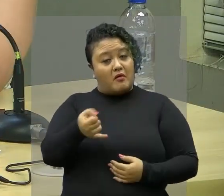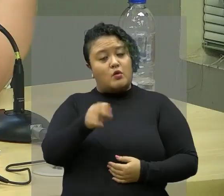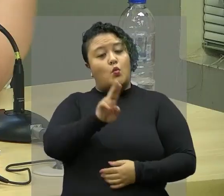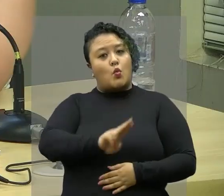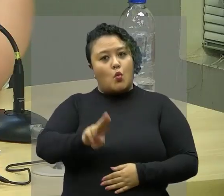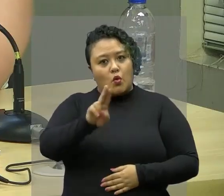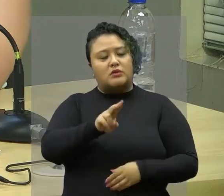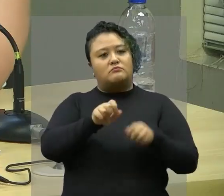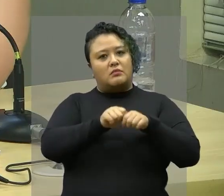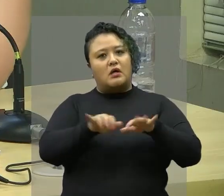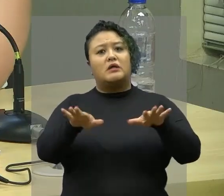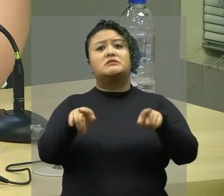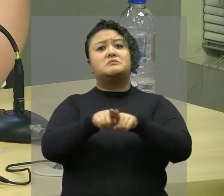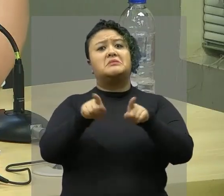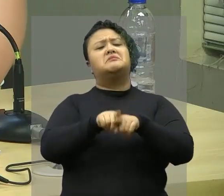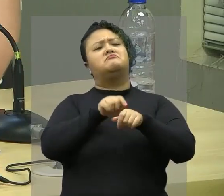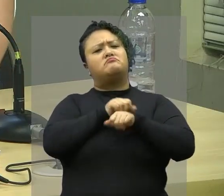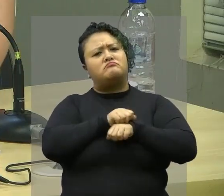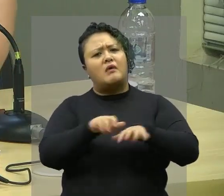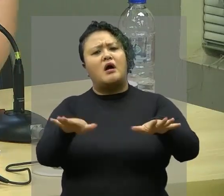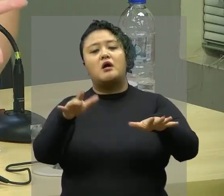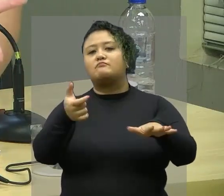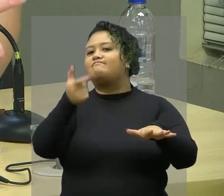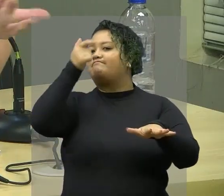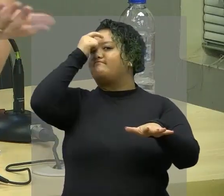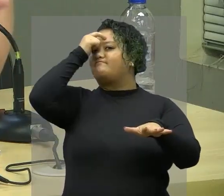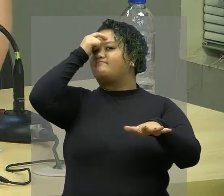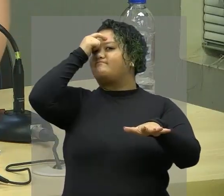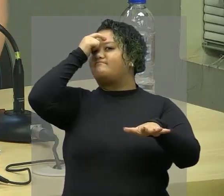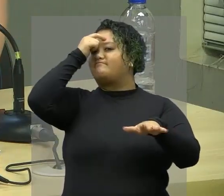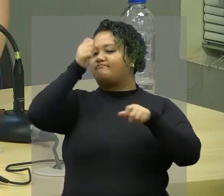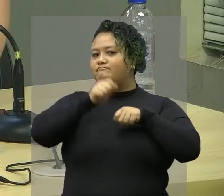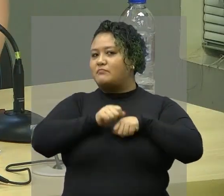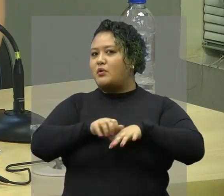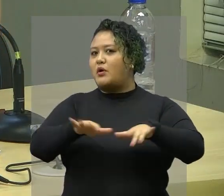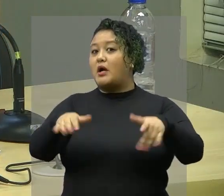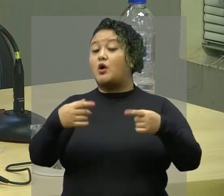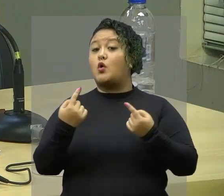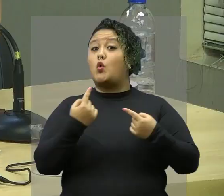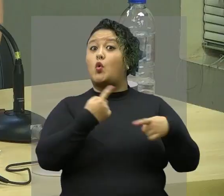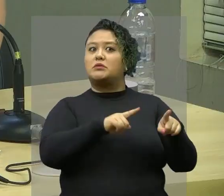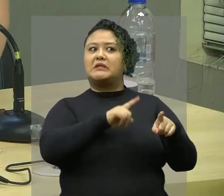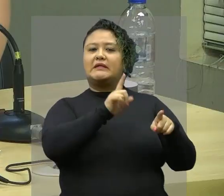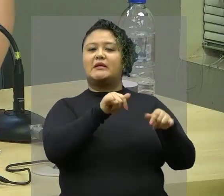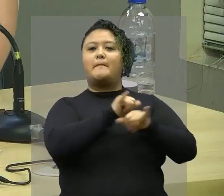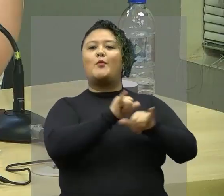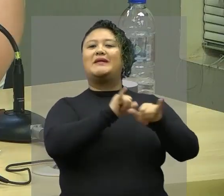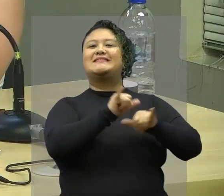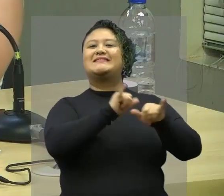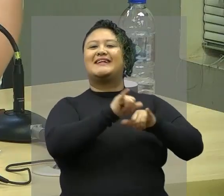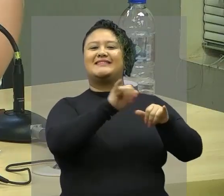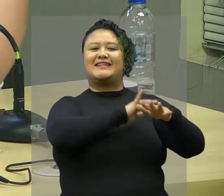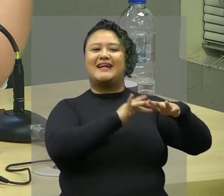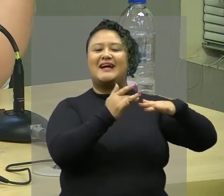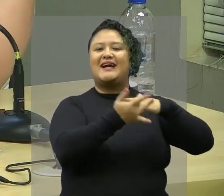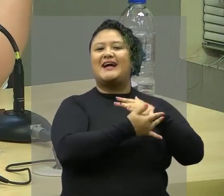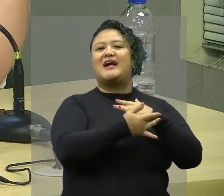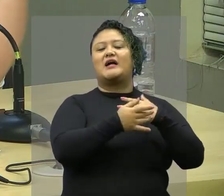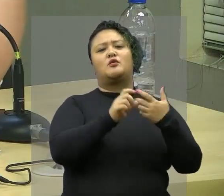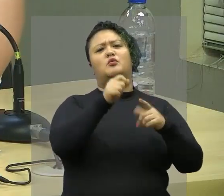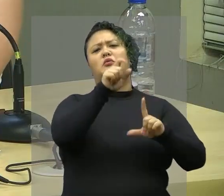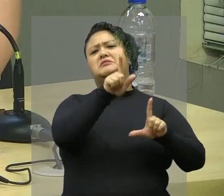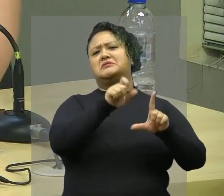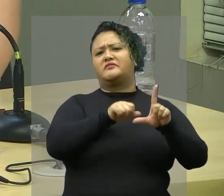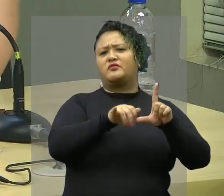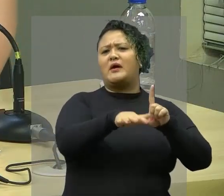esse trabalho de conscientizar contra essa publicidade abusiva e excessiva das redes, dos